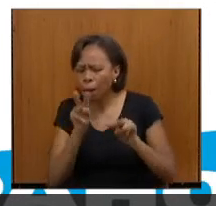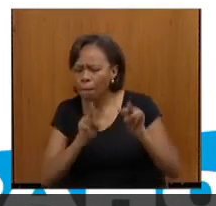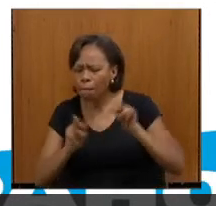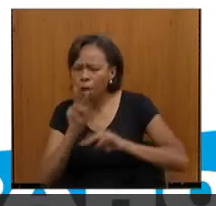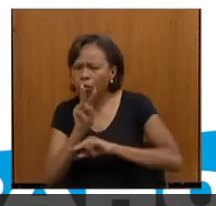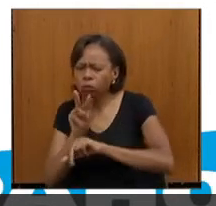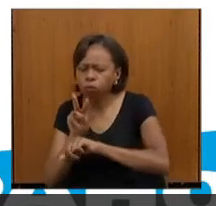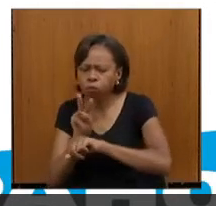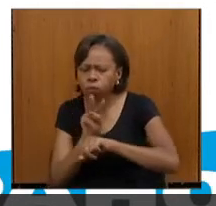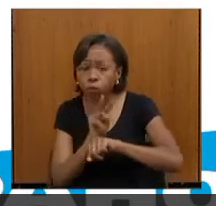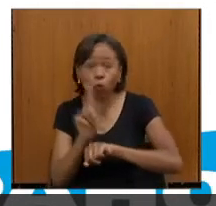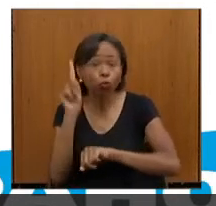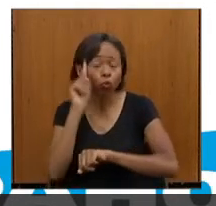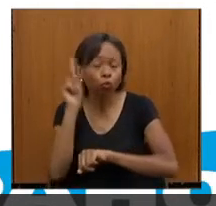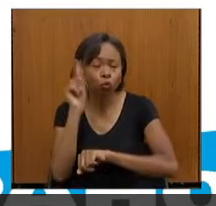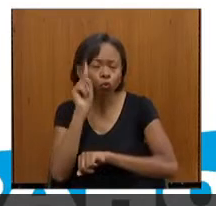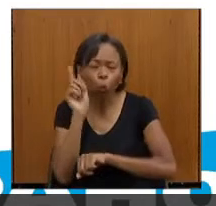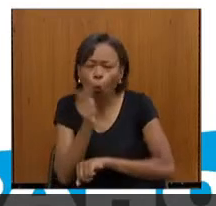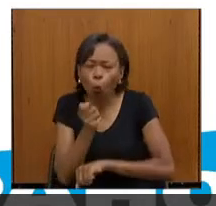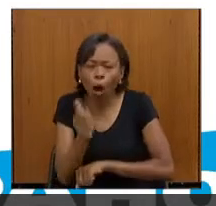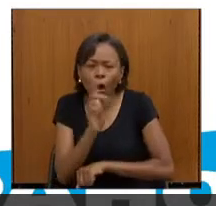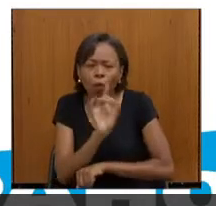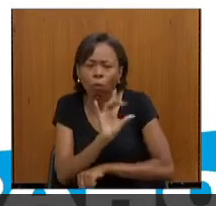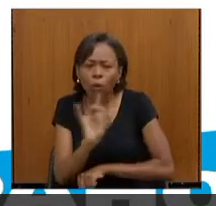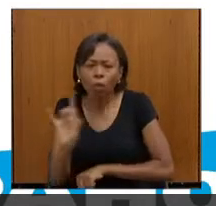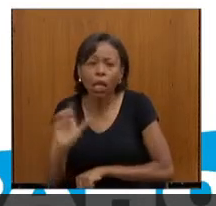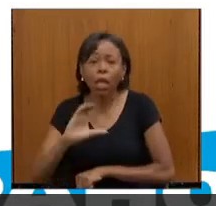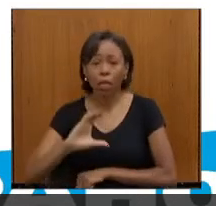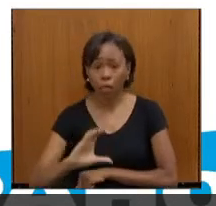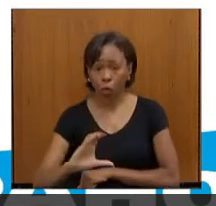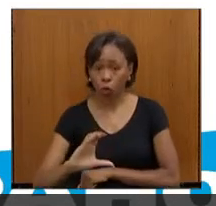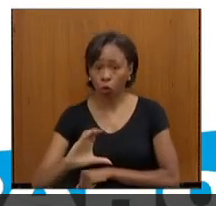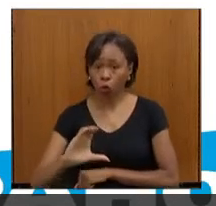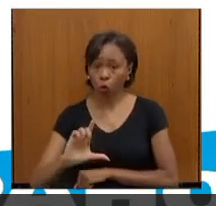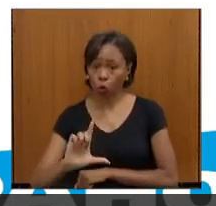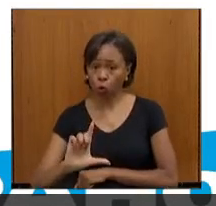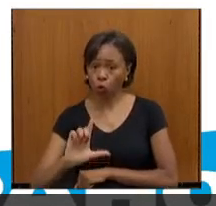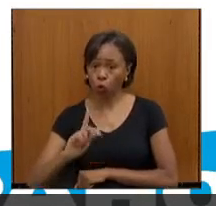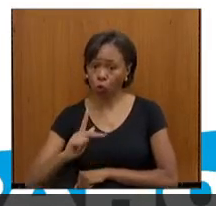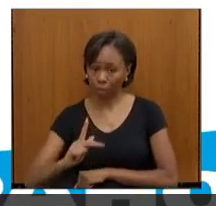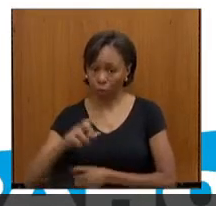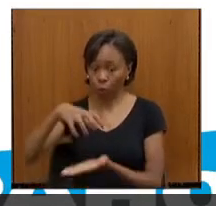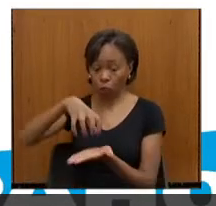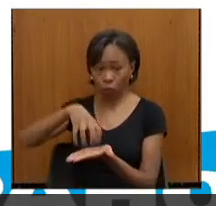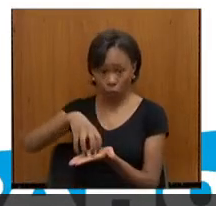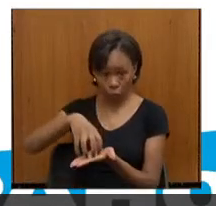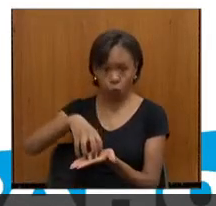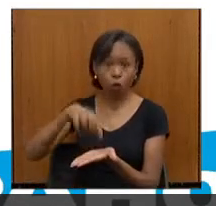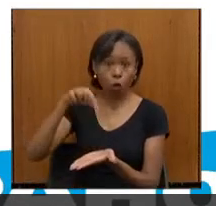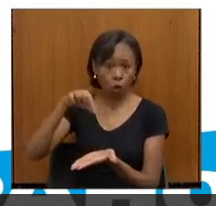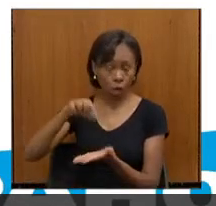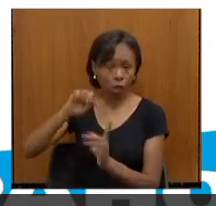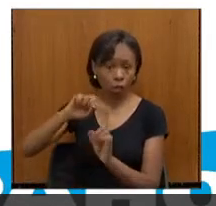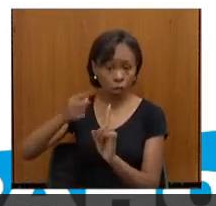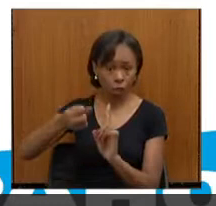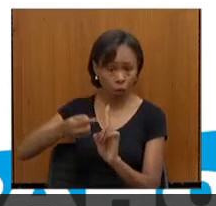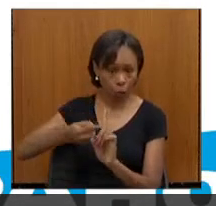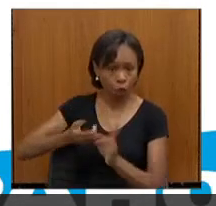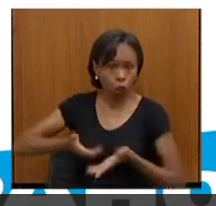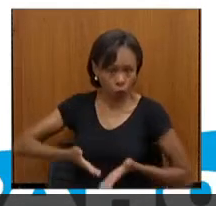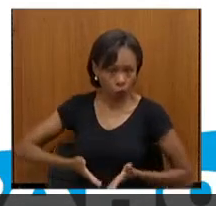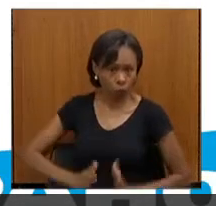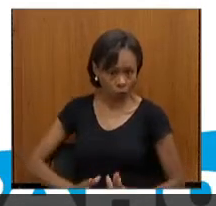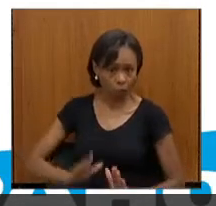quase diária, desde o CLAP, que é o Centro Latino de Perinatologia, é um centro latino-americano, ou